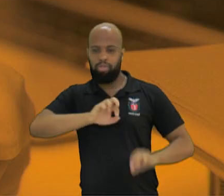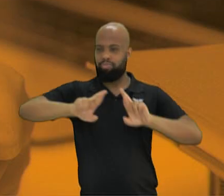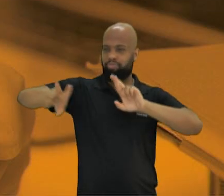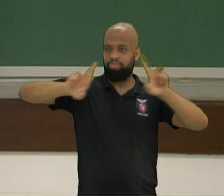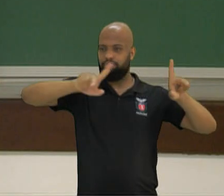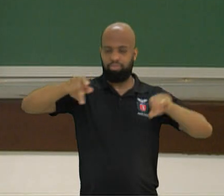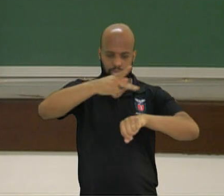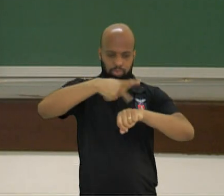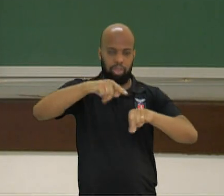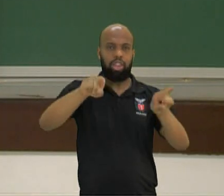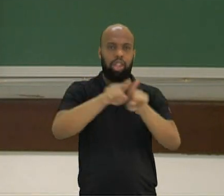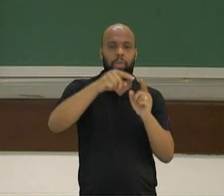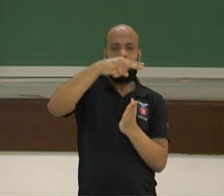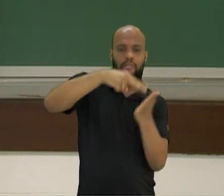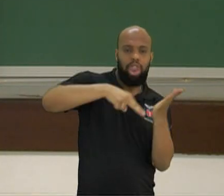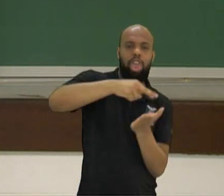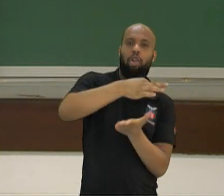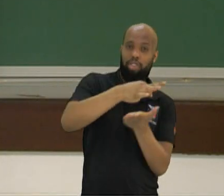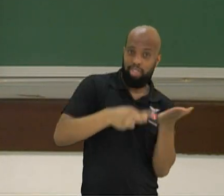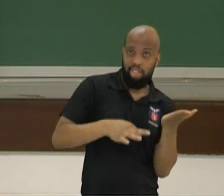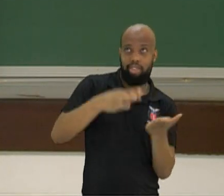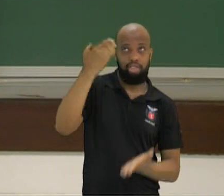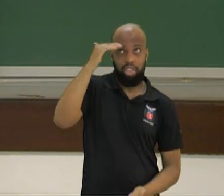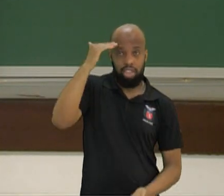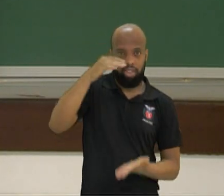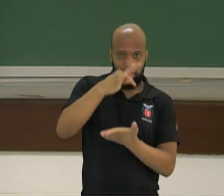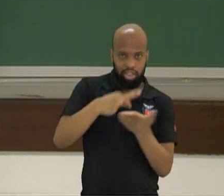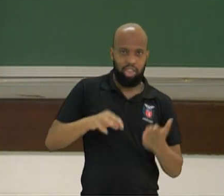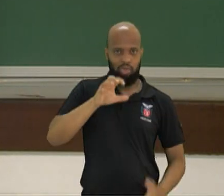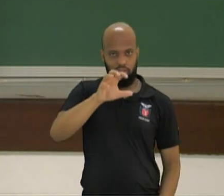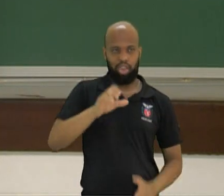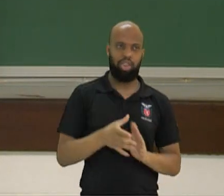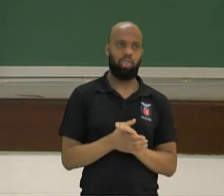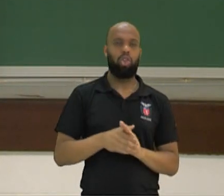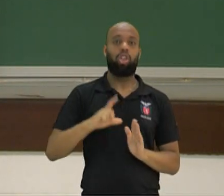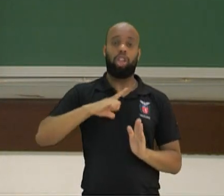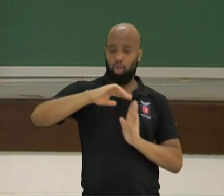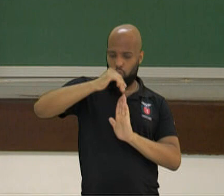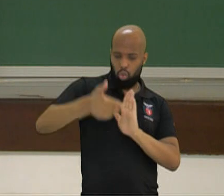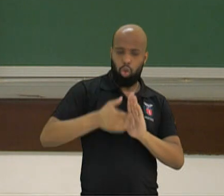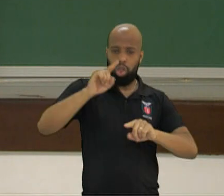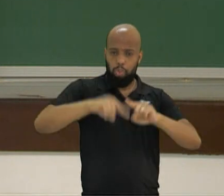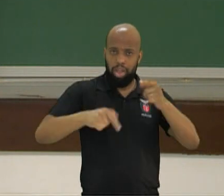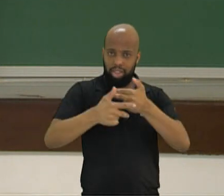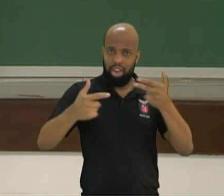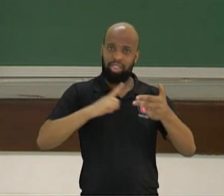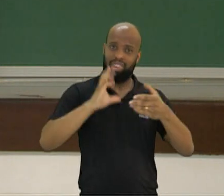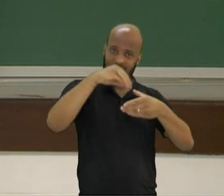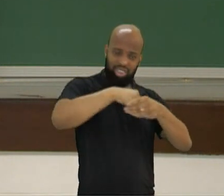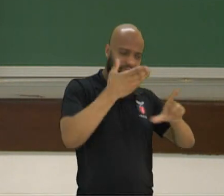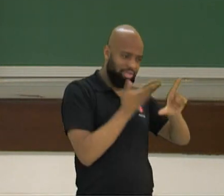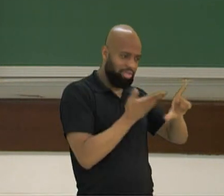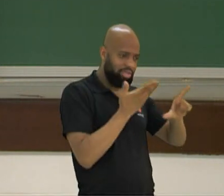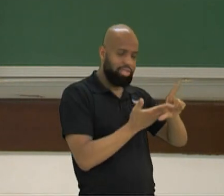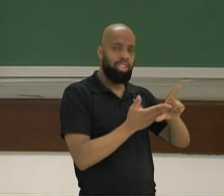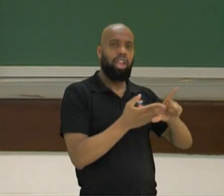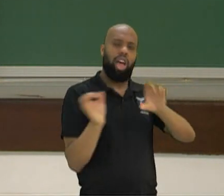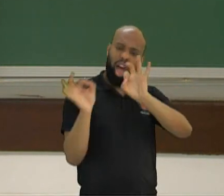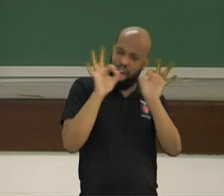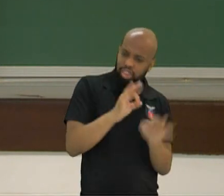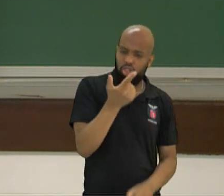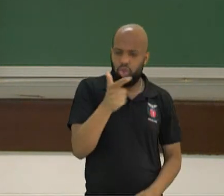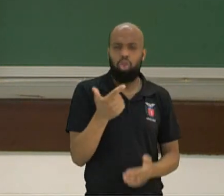países, leitura e interpretação de texto, e é isso daí, tá? Todo esse material está disponível para vocês lá na plataforma. Assistam de